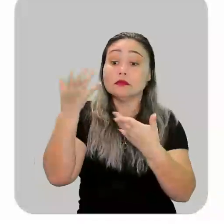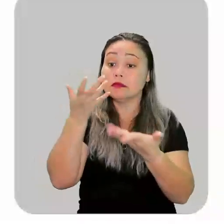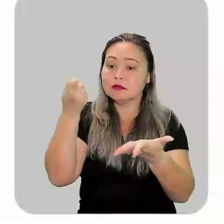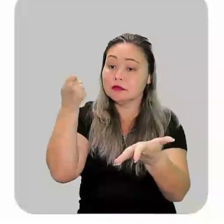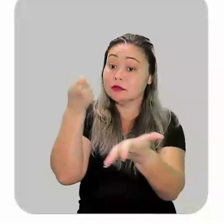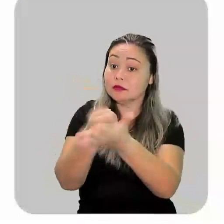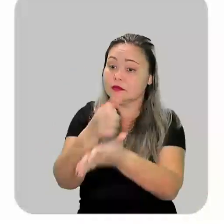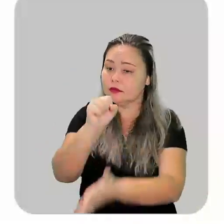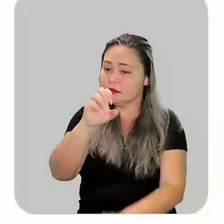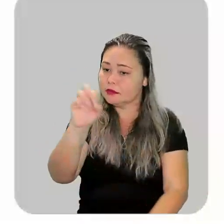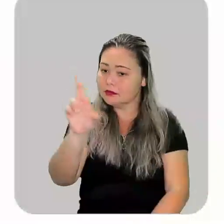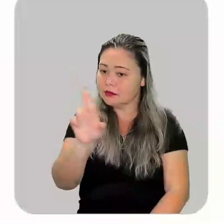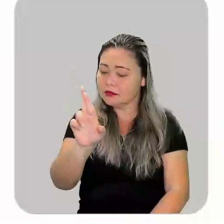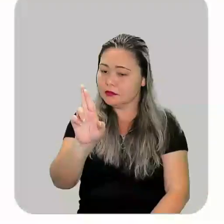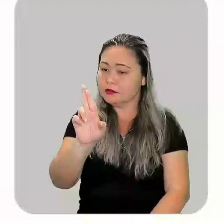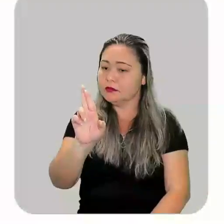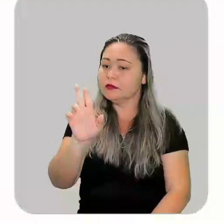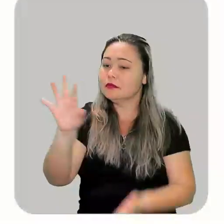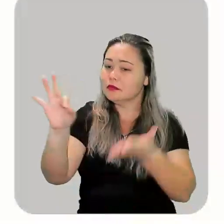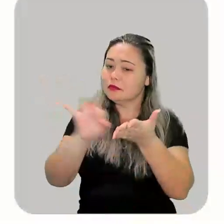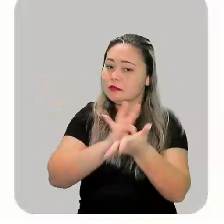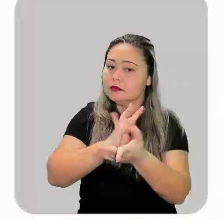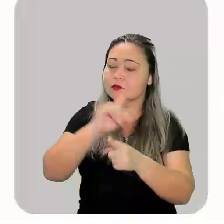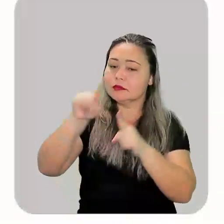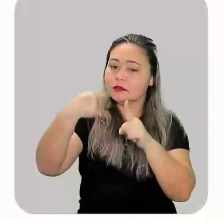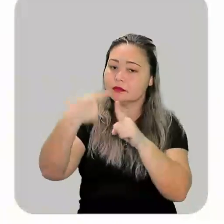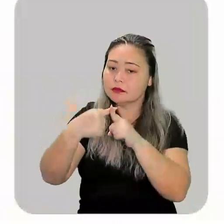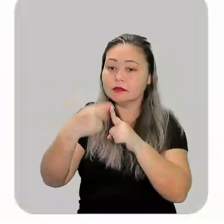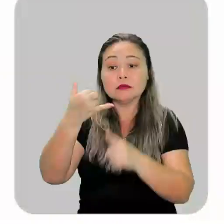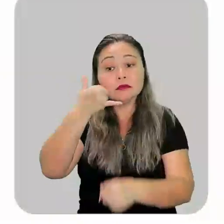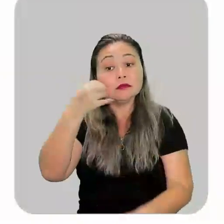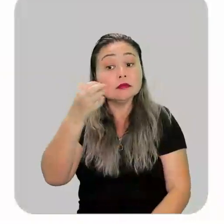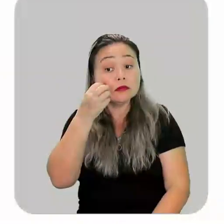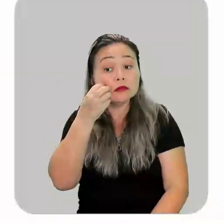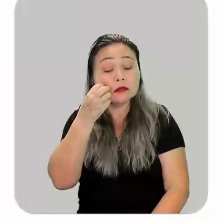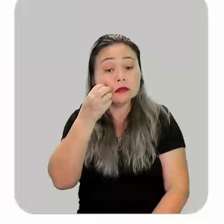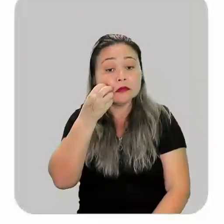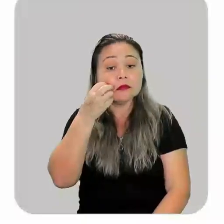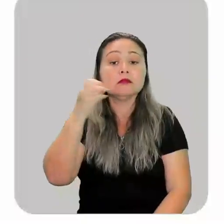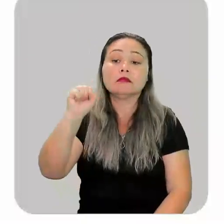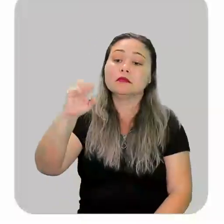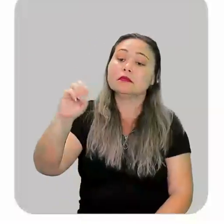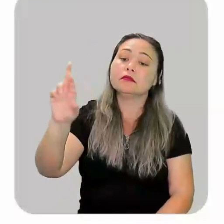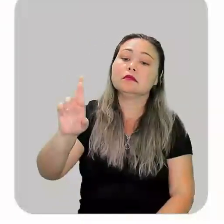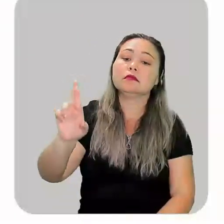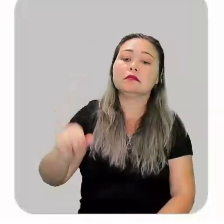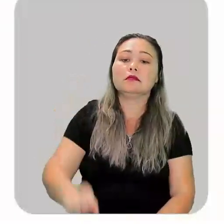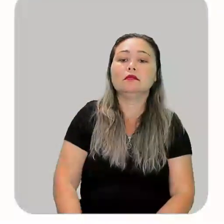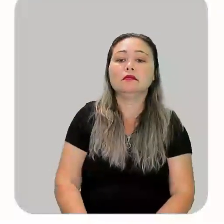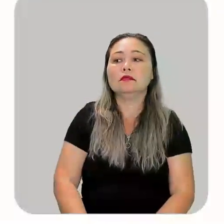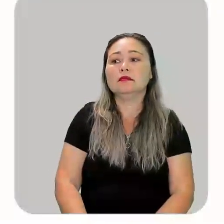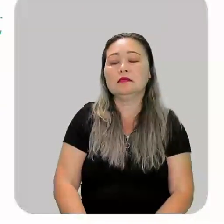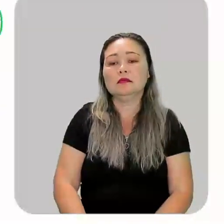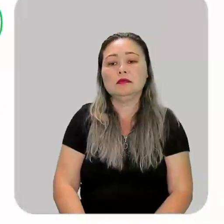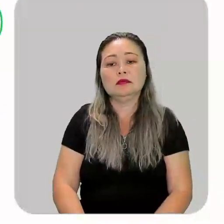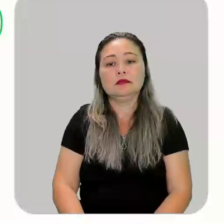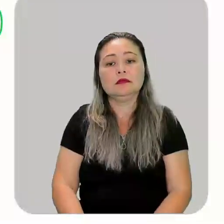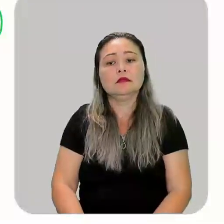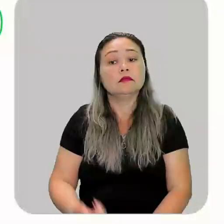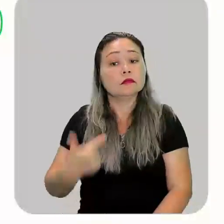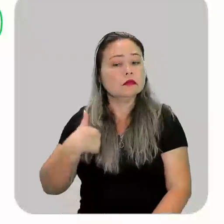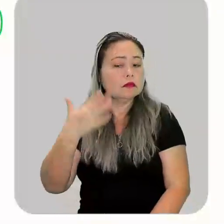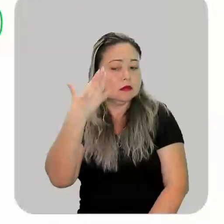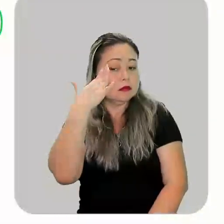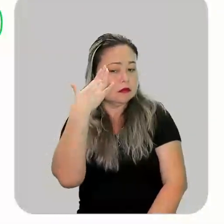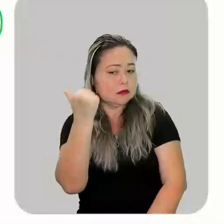num total, né? De assinatura, mais ligação de celular, ele quer gastar? 80 reais. 80 reais. Eu